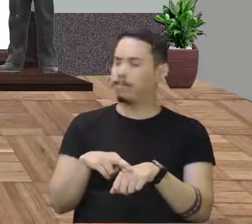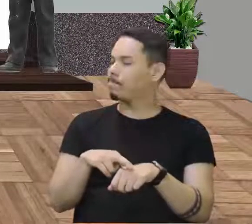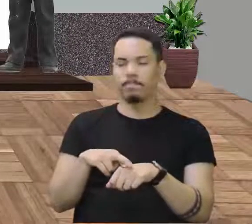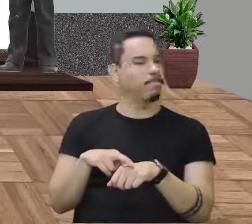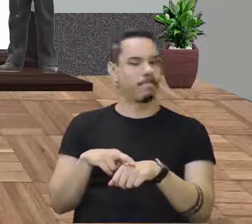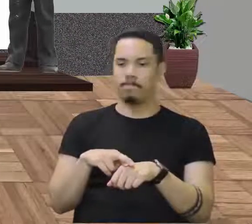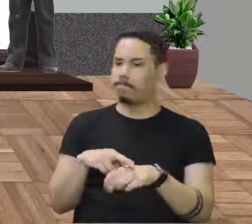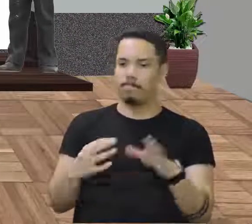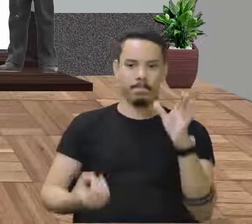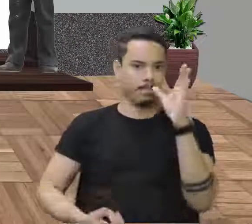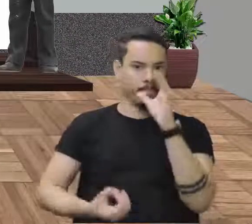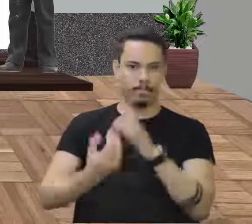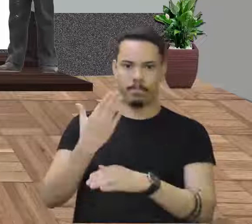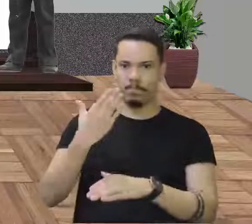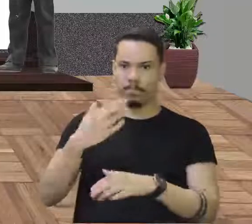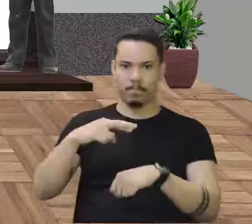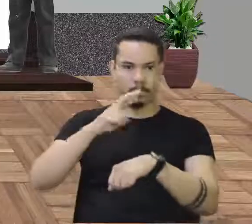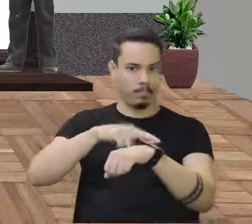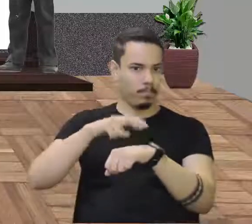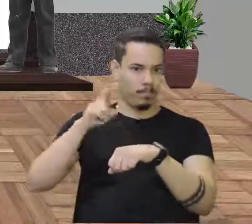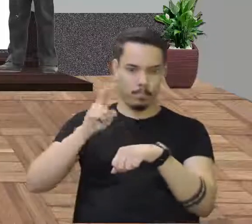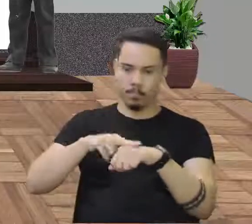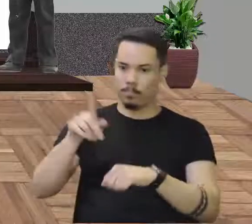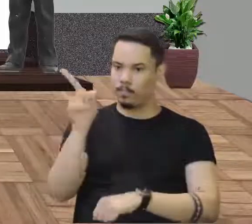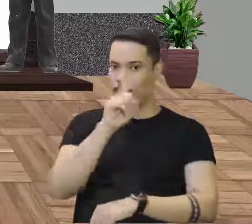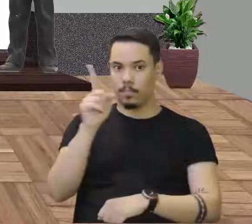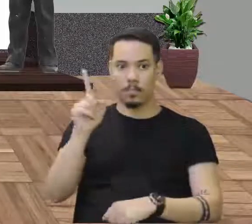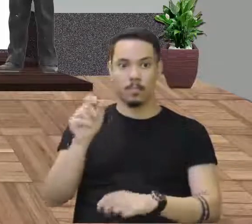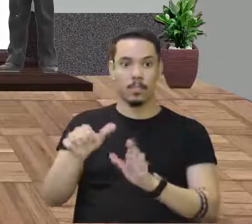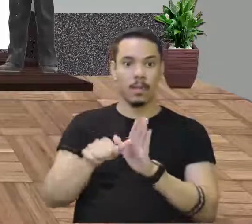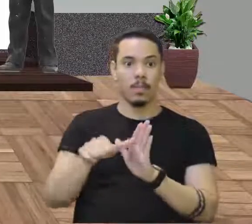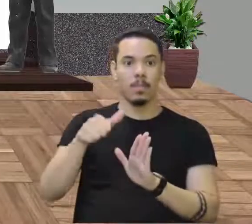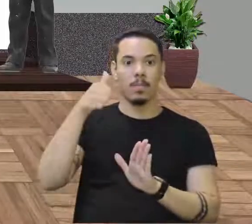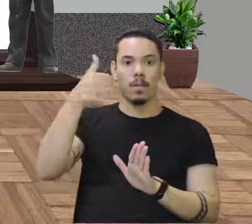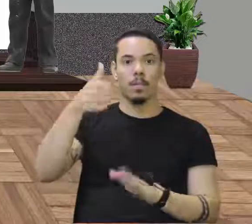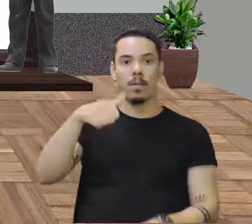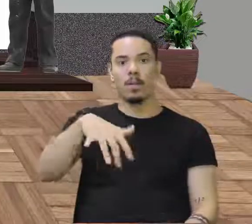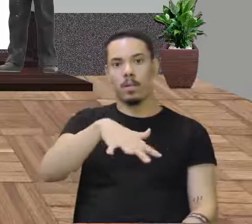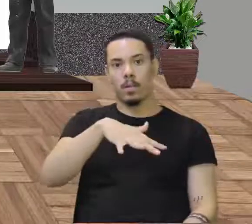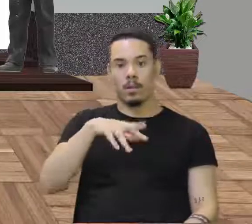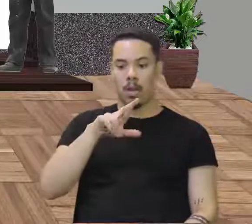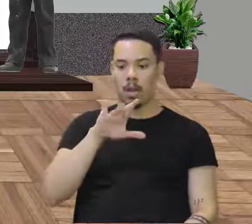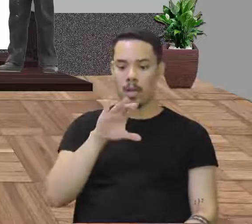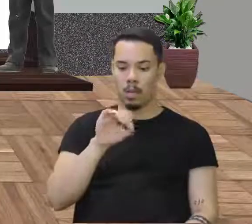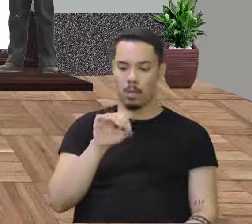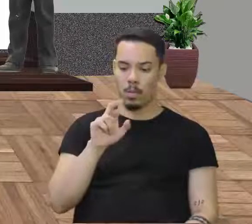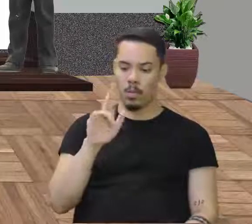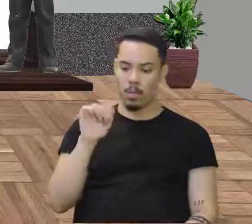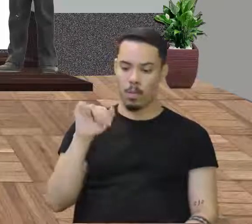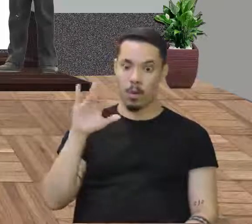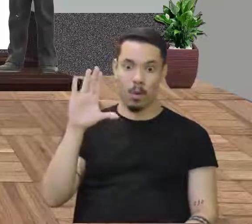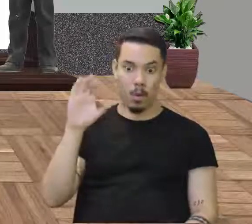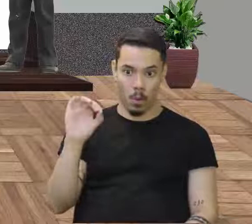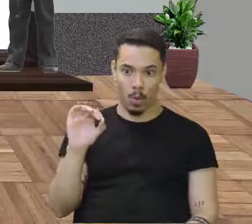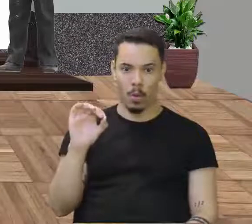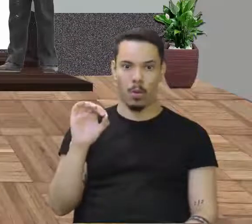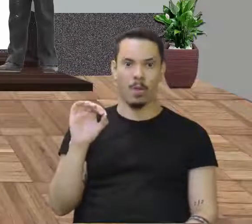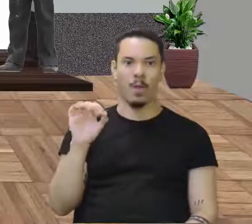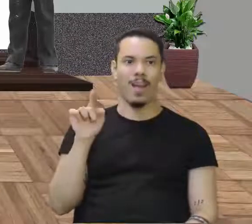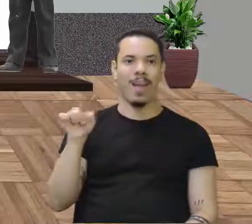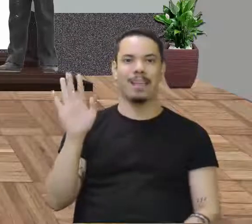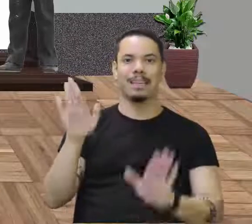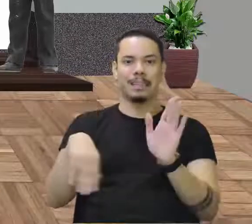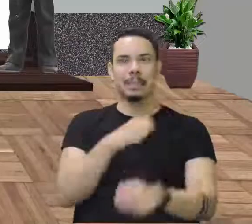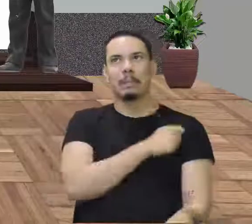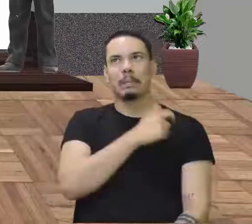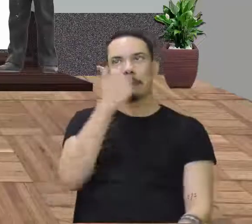Não. Foi criado o território federal do Rio Branco. E aí é onde o aluno